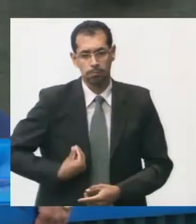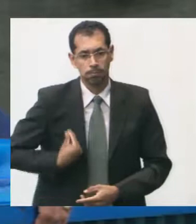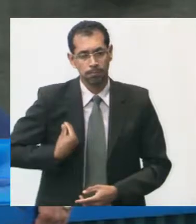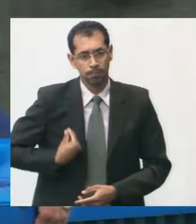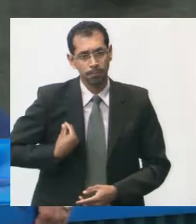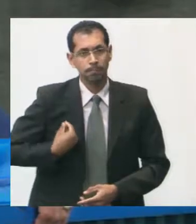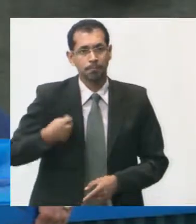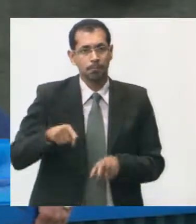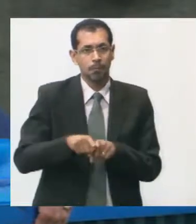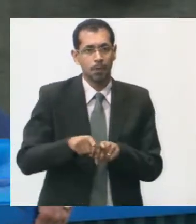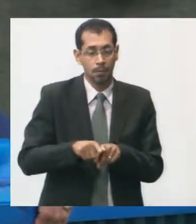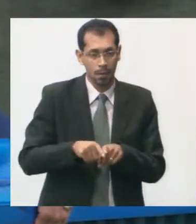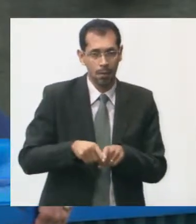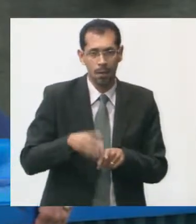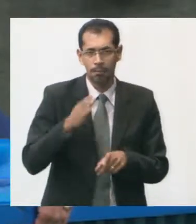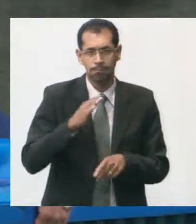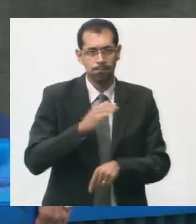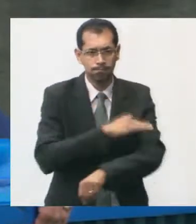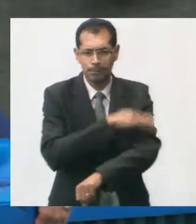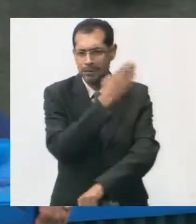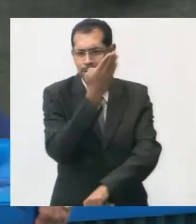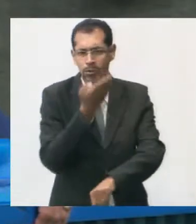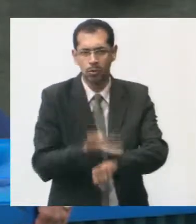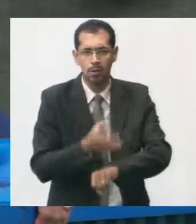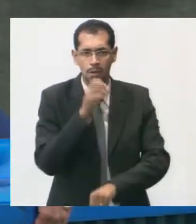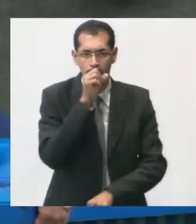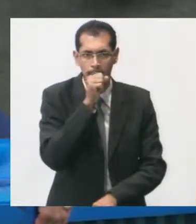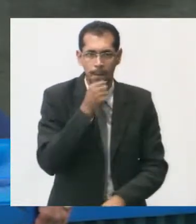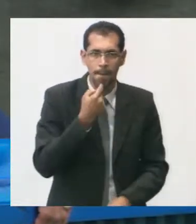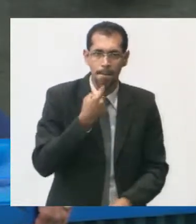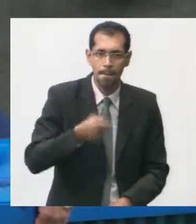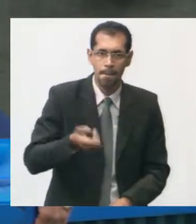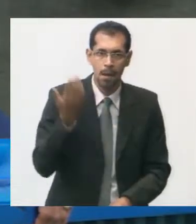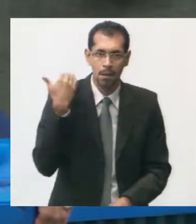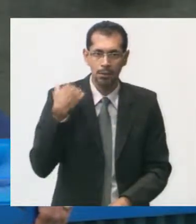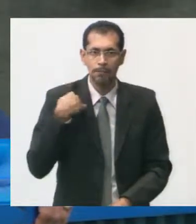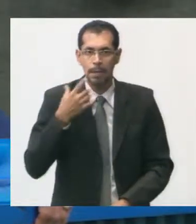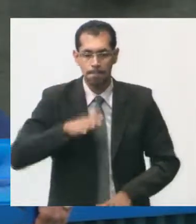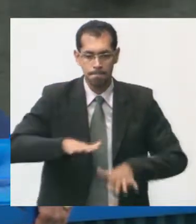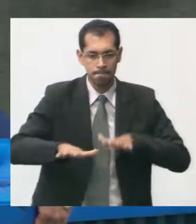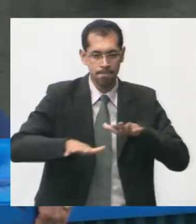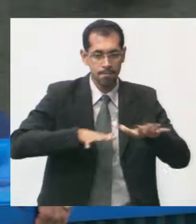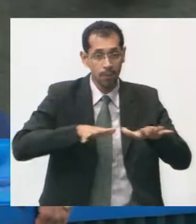no sábado, o dia inteiro, um movimento político